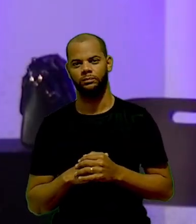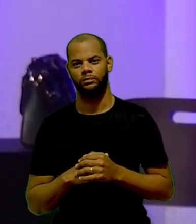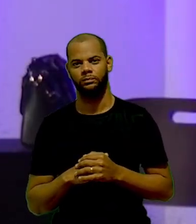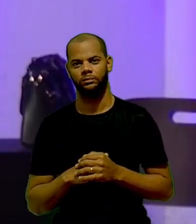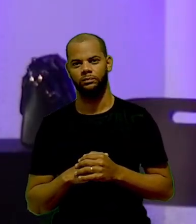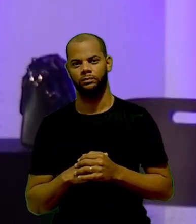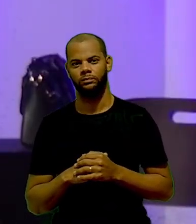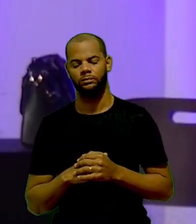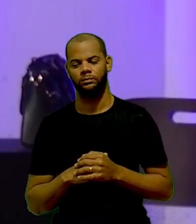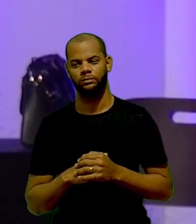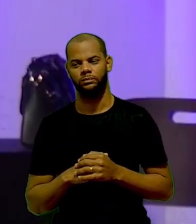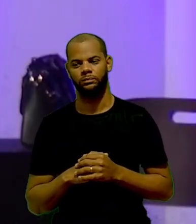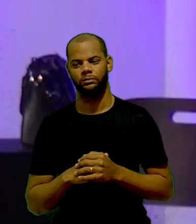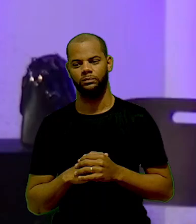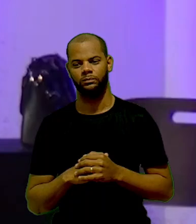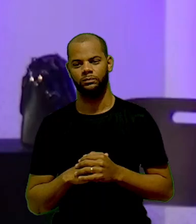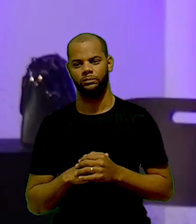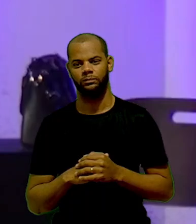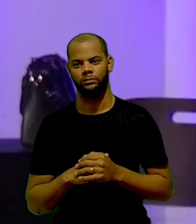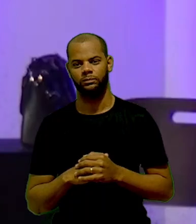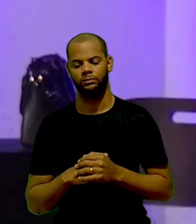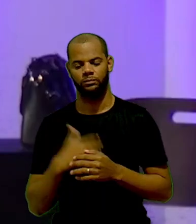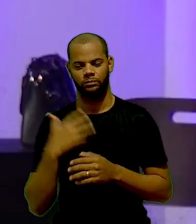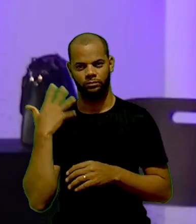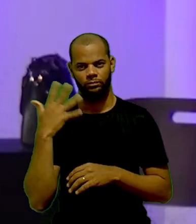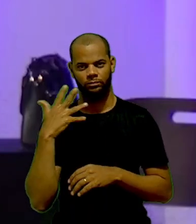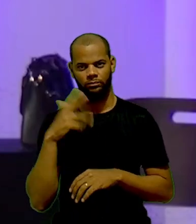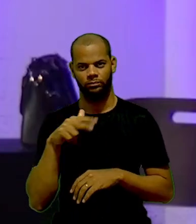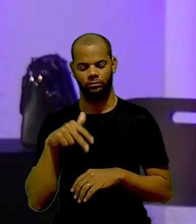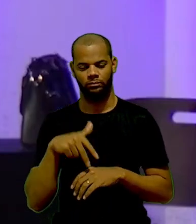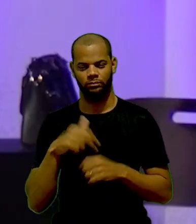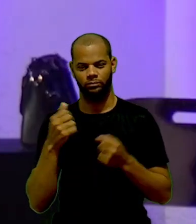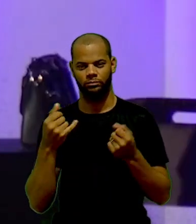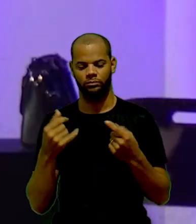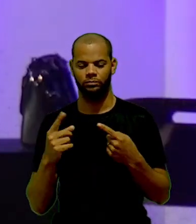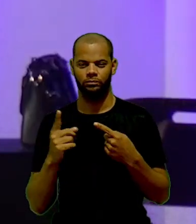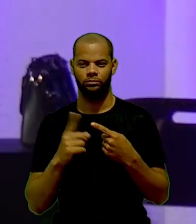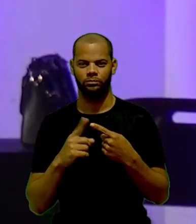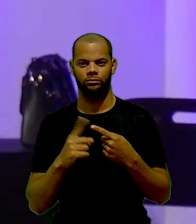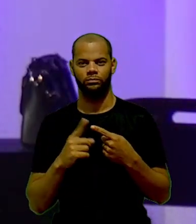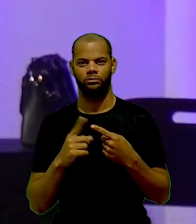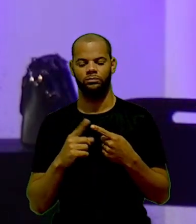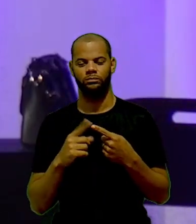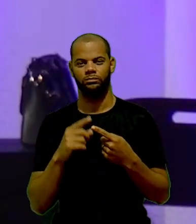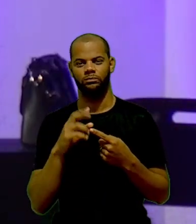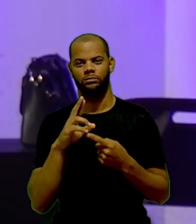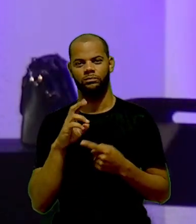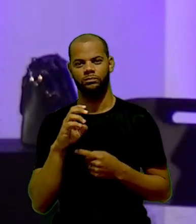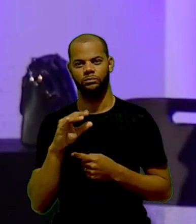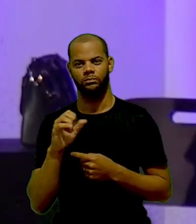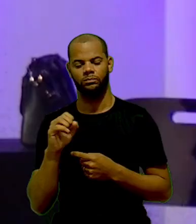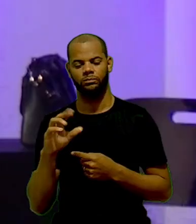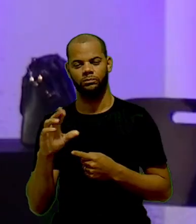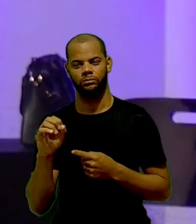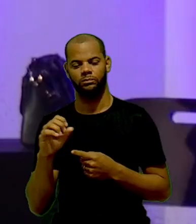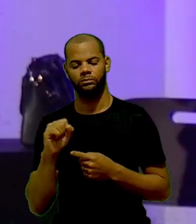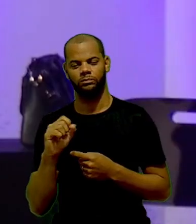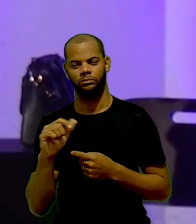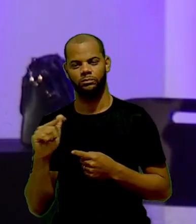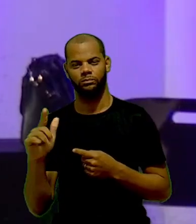Bom, vou dividir a minha palestra nos itens abaixo relacionados. Primeiro vou falar um pouquinho do recurso solar, depois da